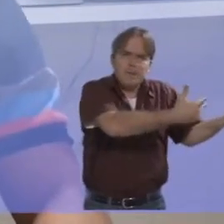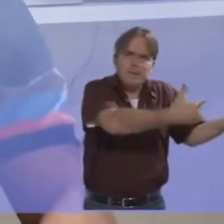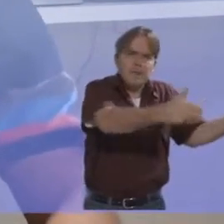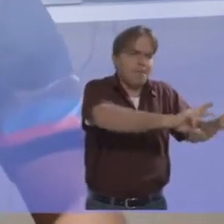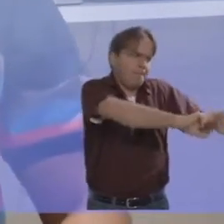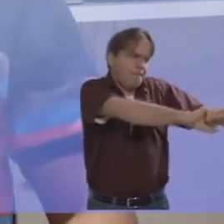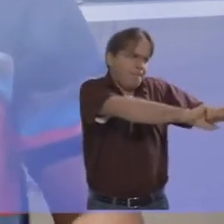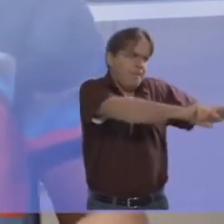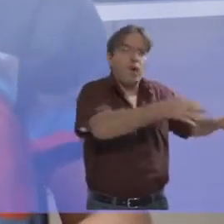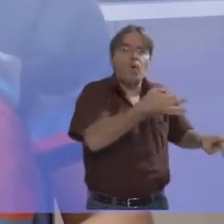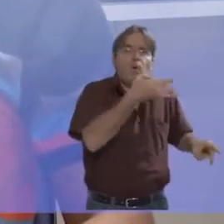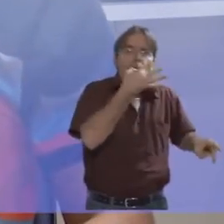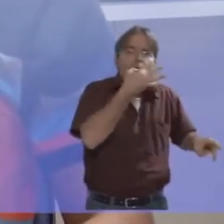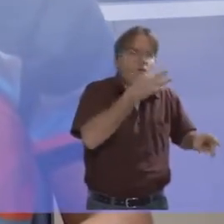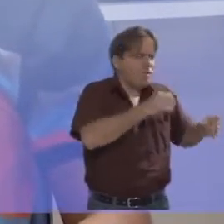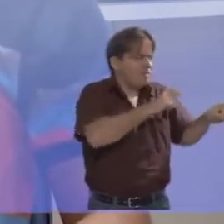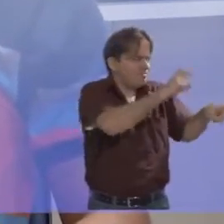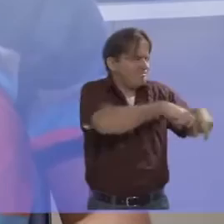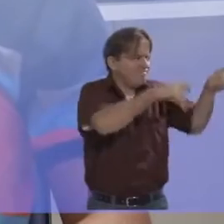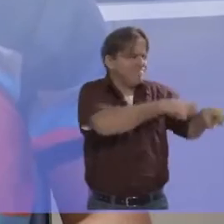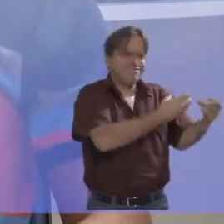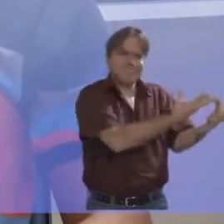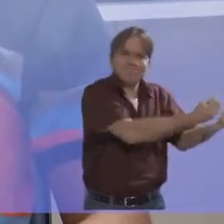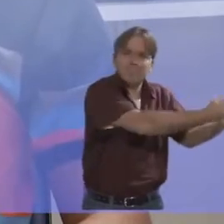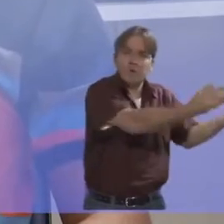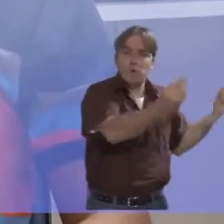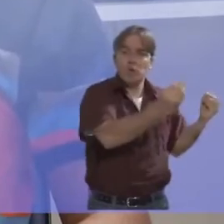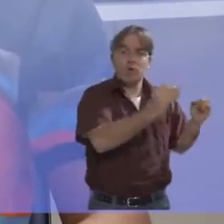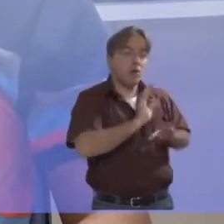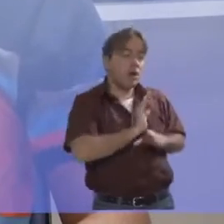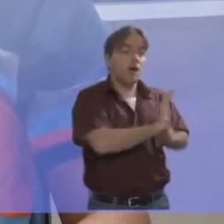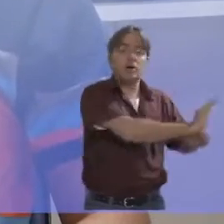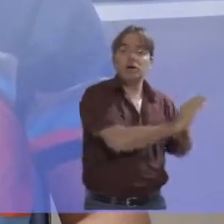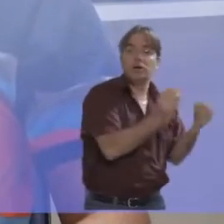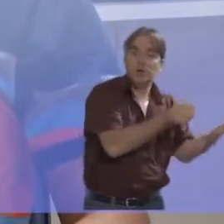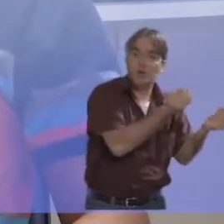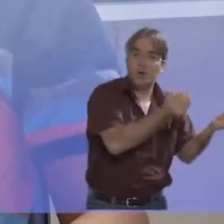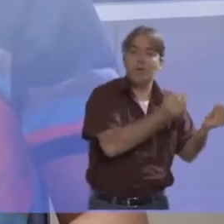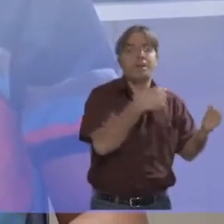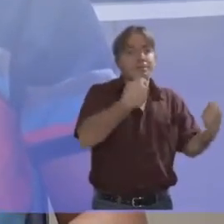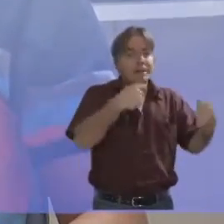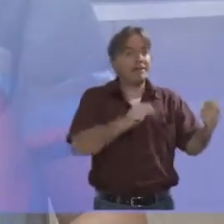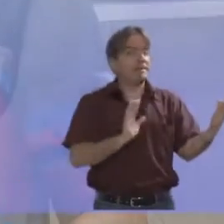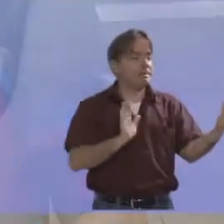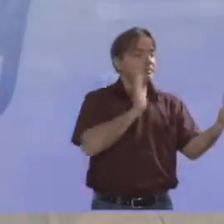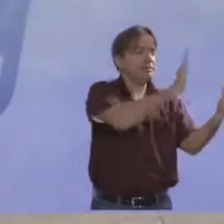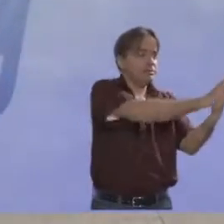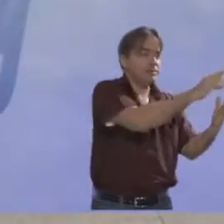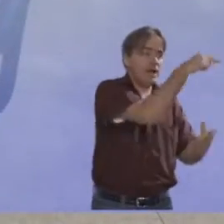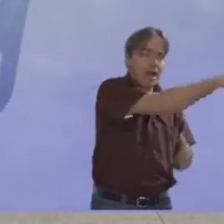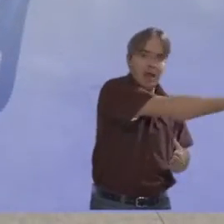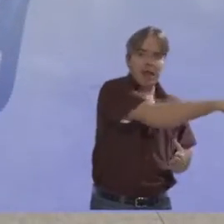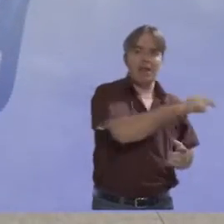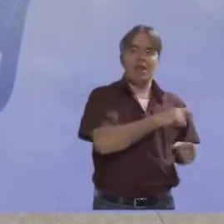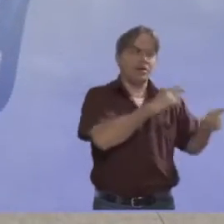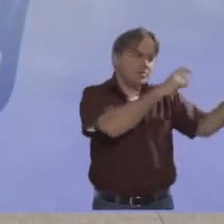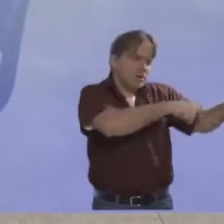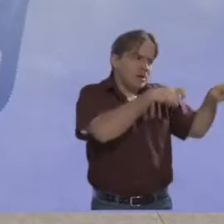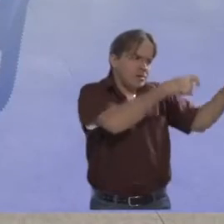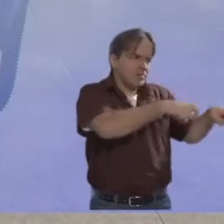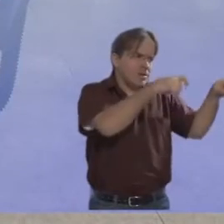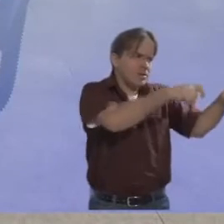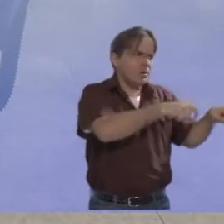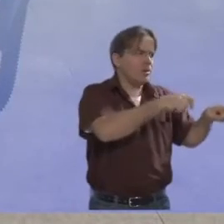várias pesquisas avaliando o consumo hídrico da cultura da videira. Um laboratório importante,